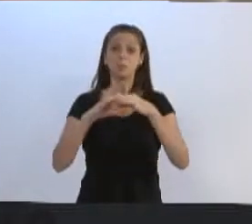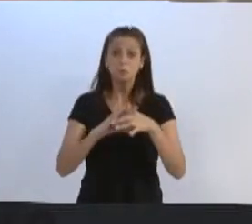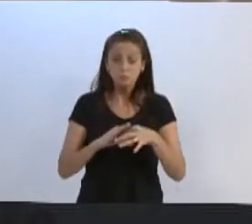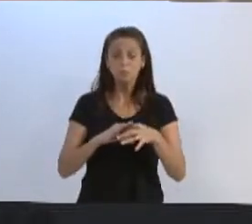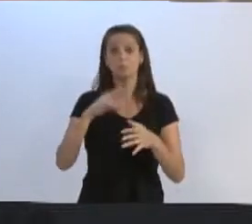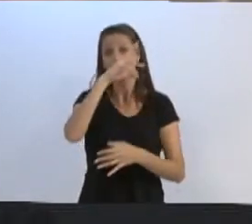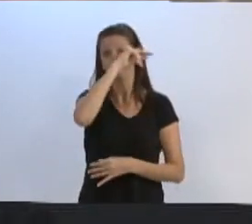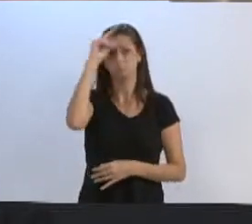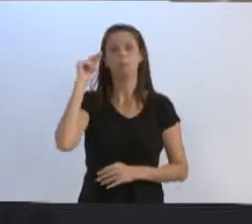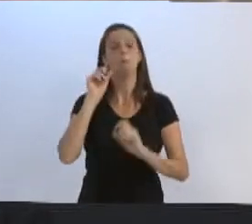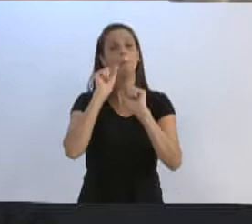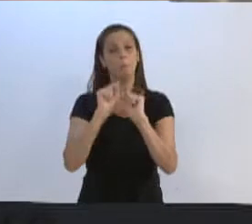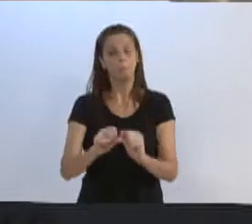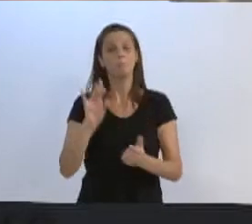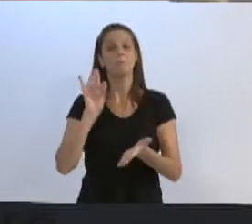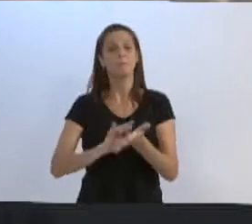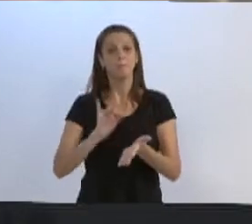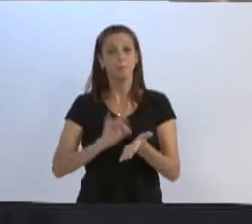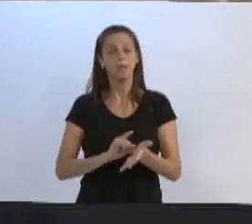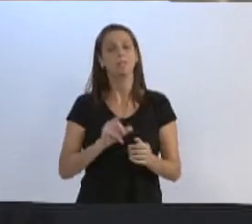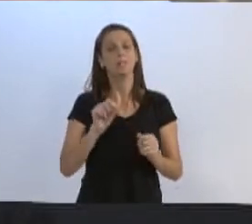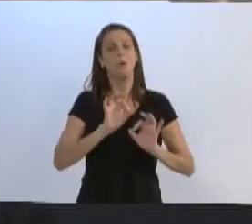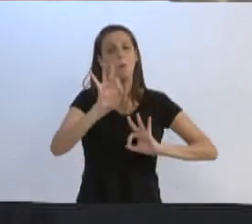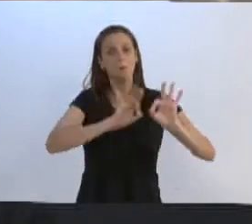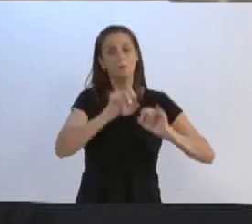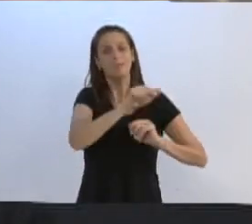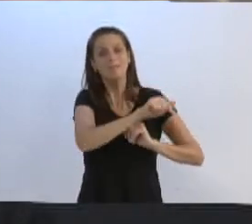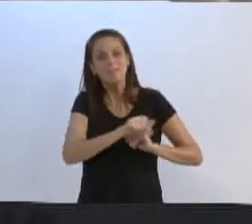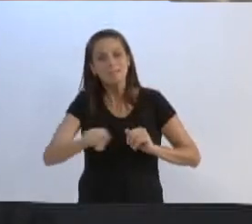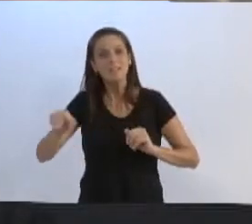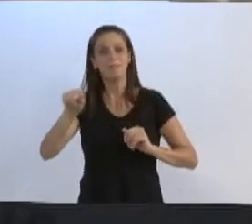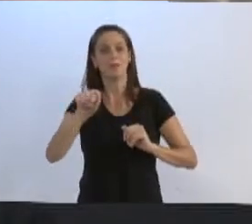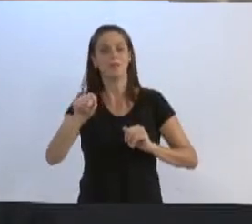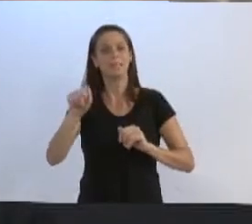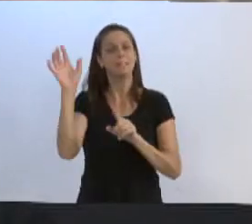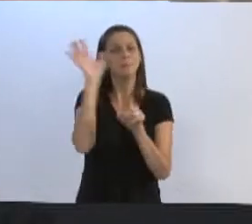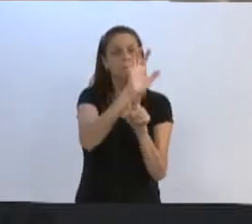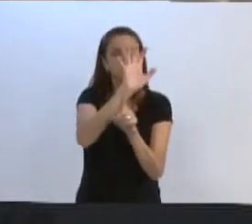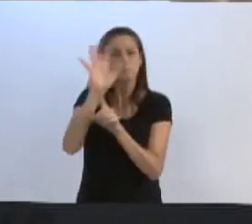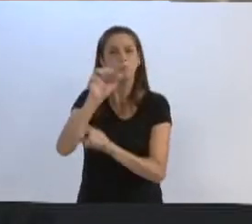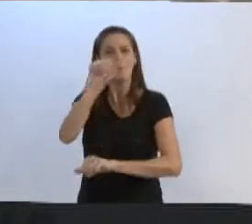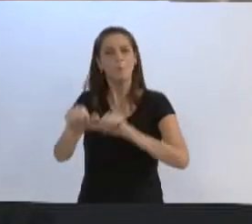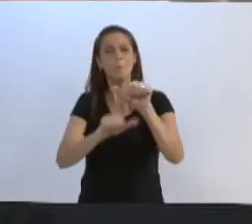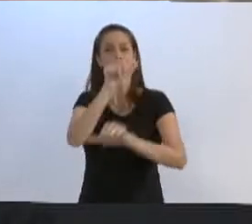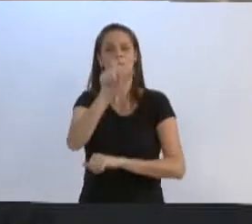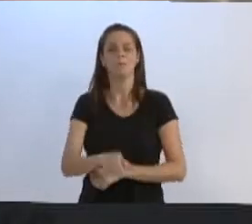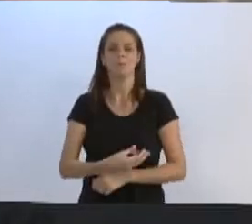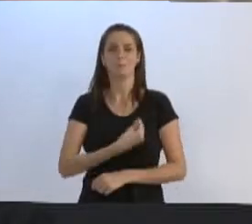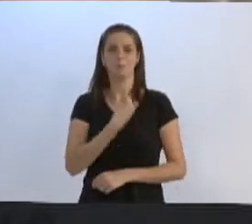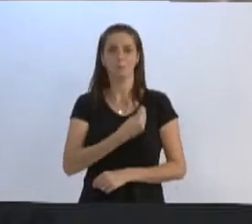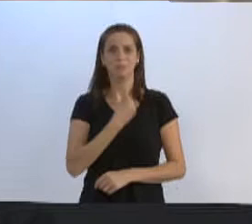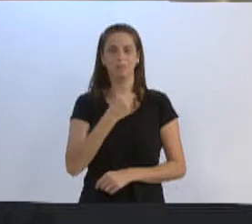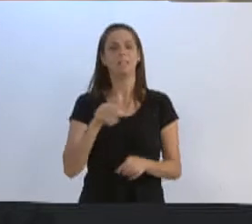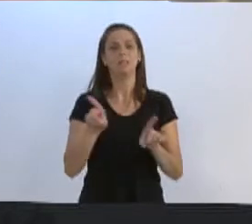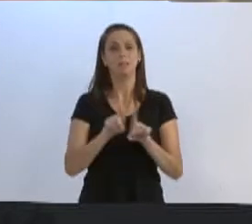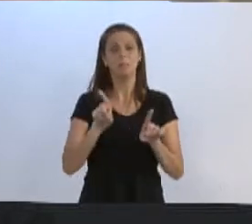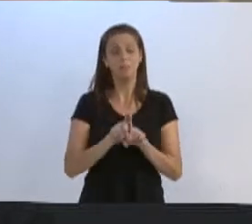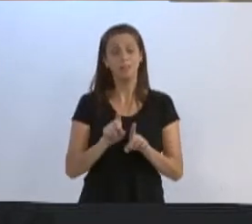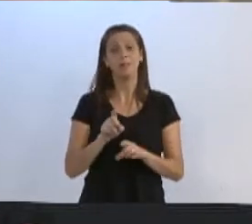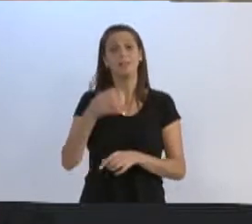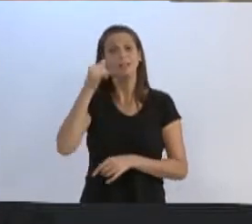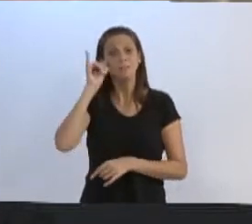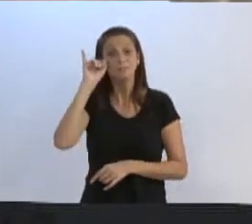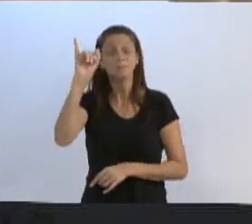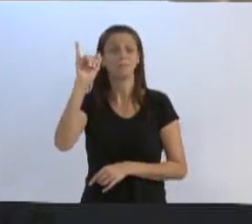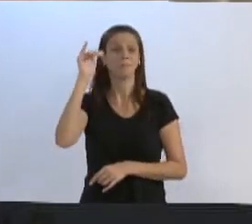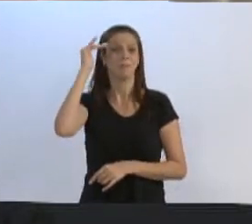público, realmente possa desenvolver uma semana que mude a vida de muita gente e impeça que muitos adolescentes, crianças